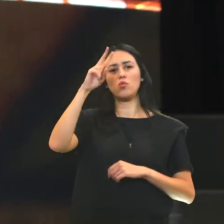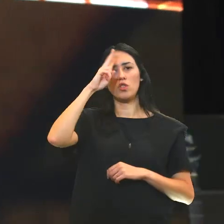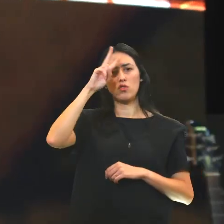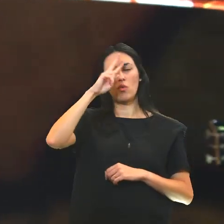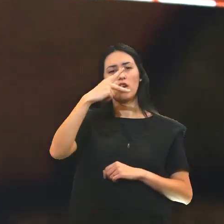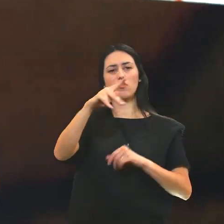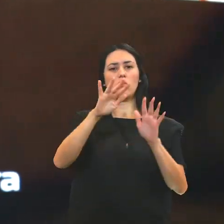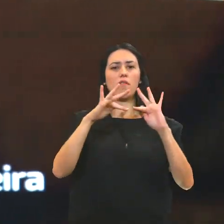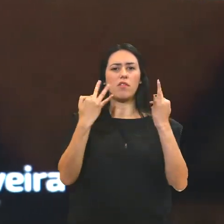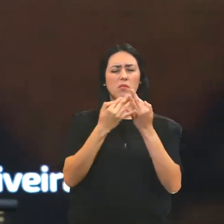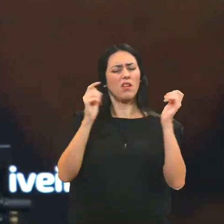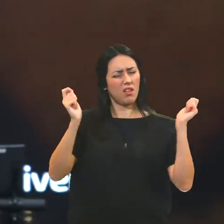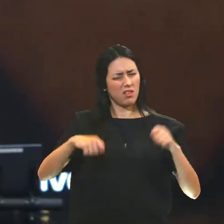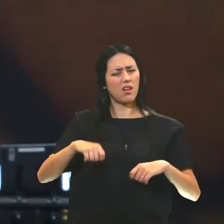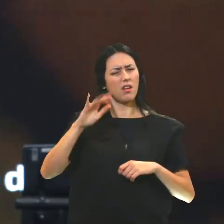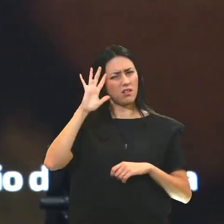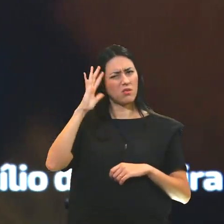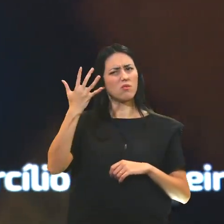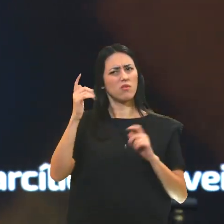família. Tem jeito.